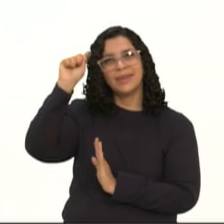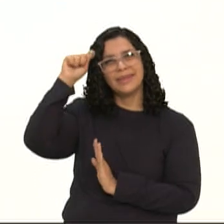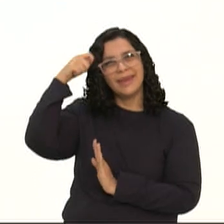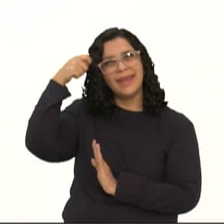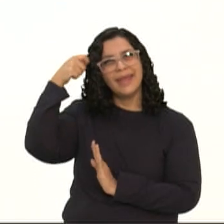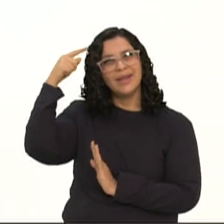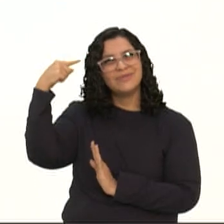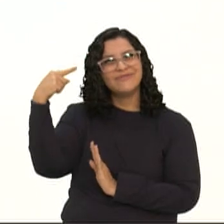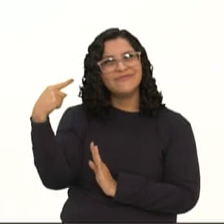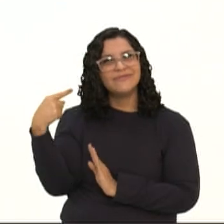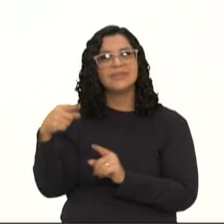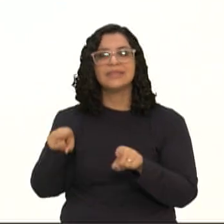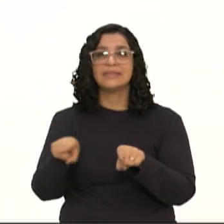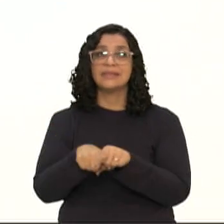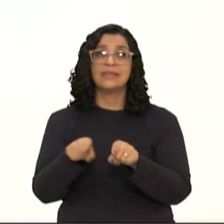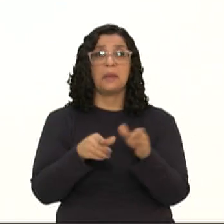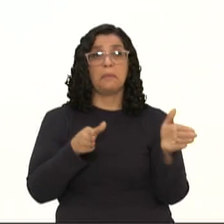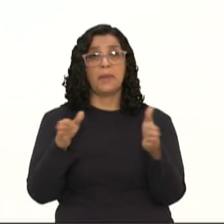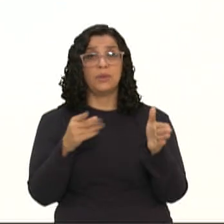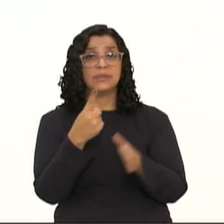nós temos entre